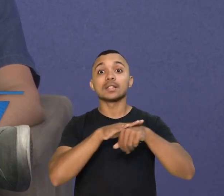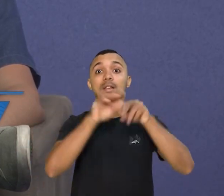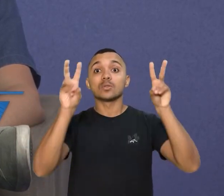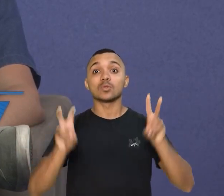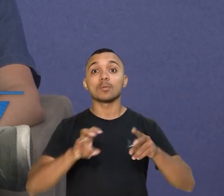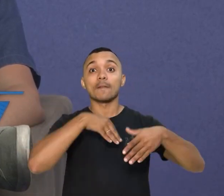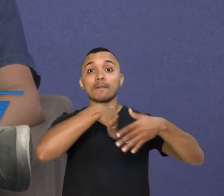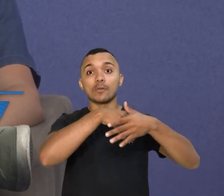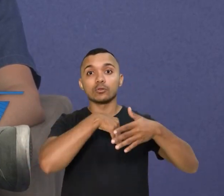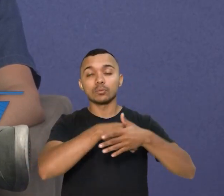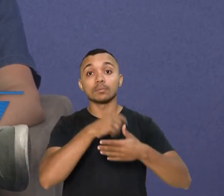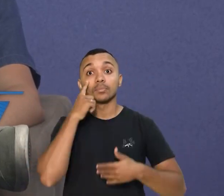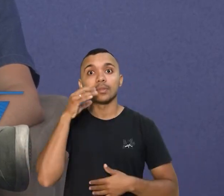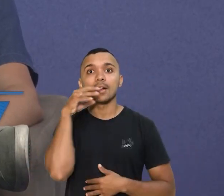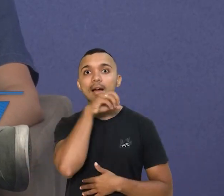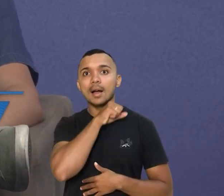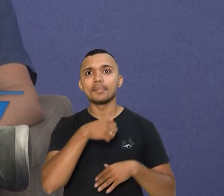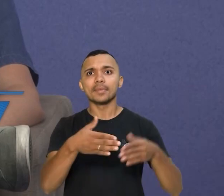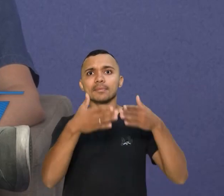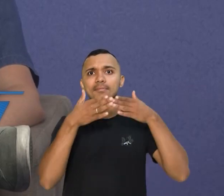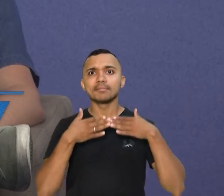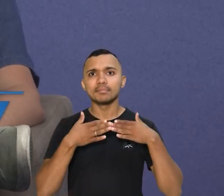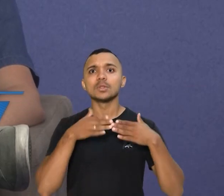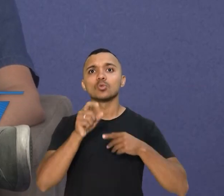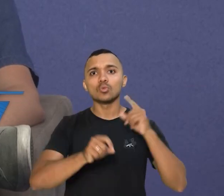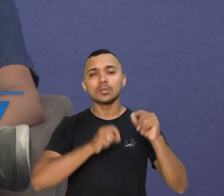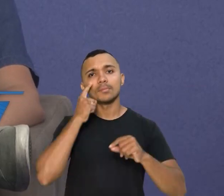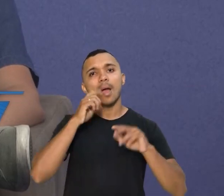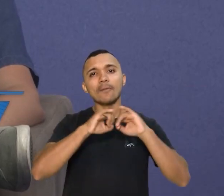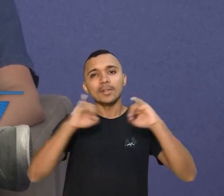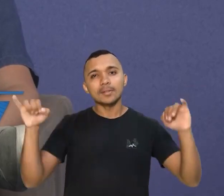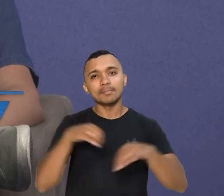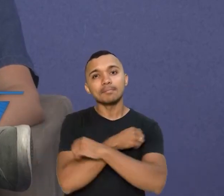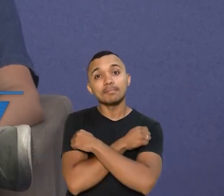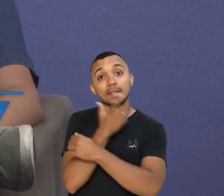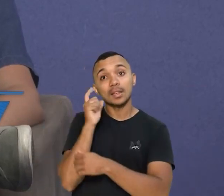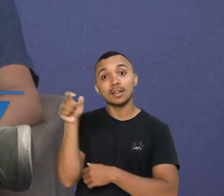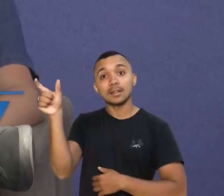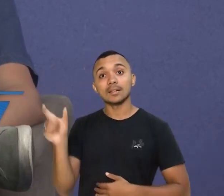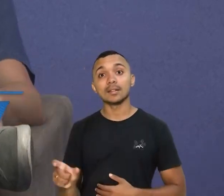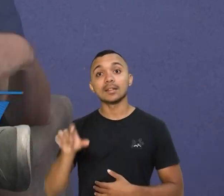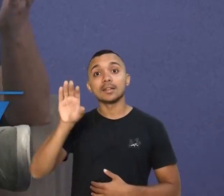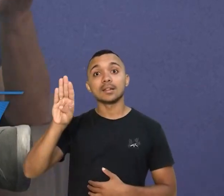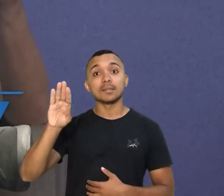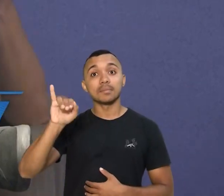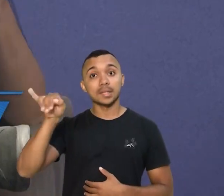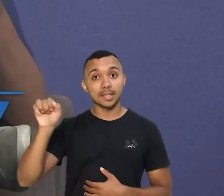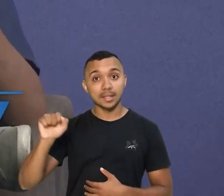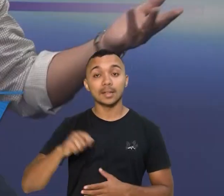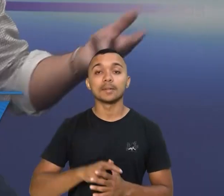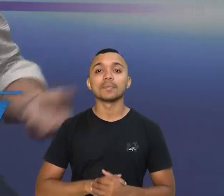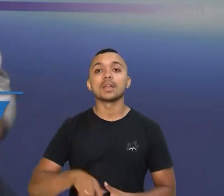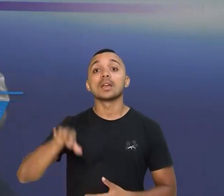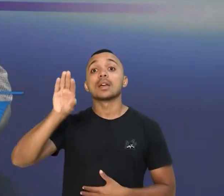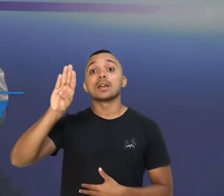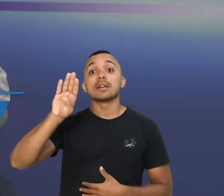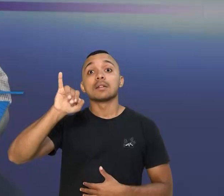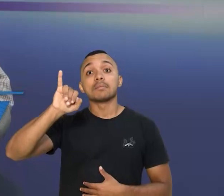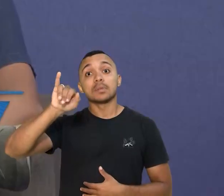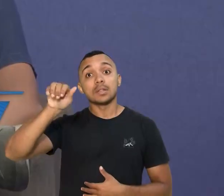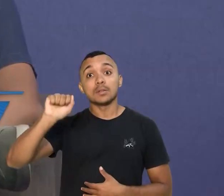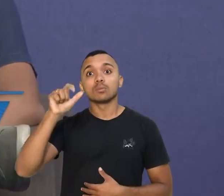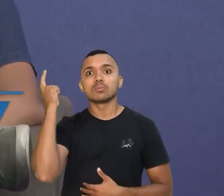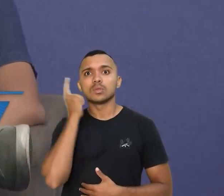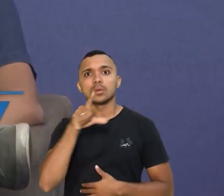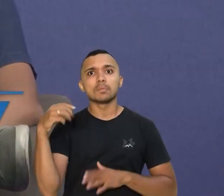futebol. Antes eu queria só mandar um grande abraço para quem gosta de tênis, que é a Bia Haddad. Eu ia lhe cobrar isso. A Bia Haddad fez